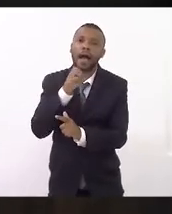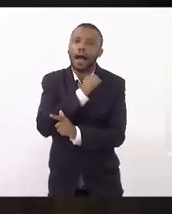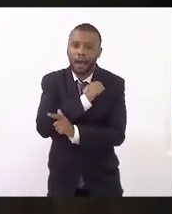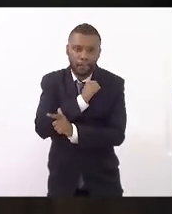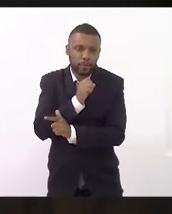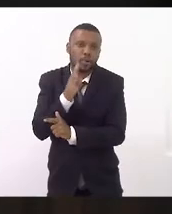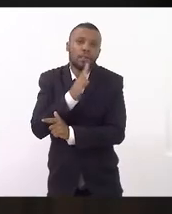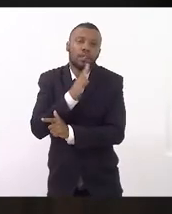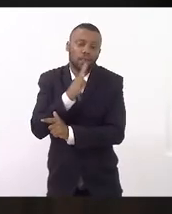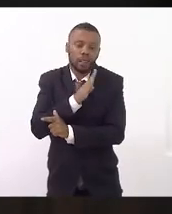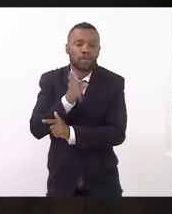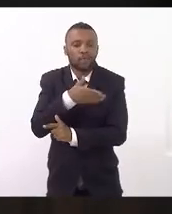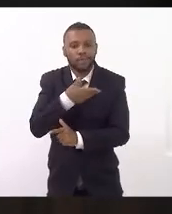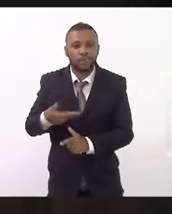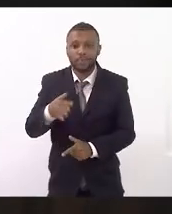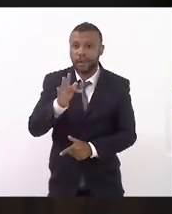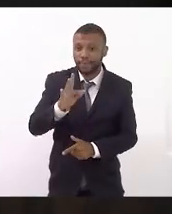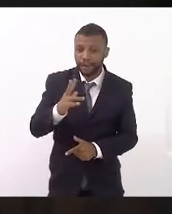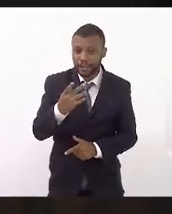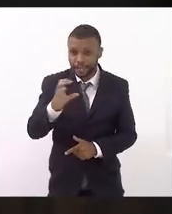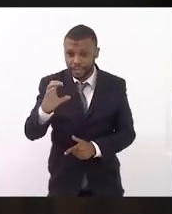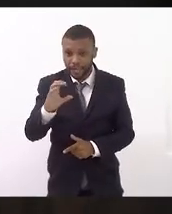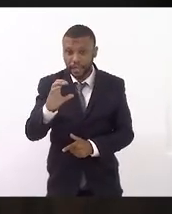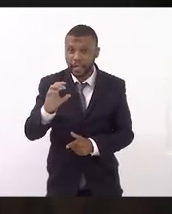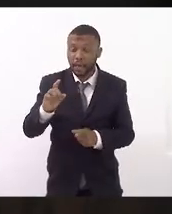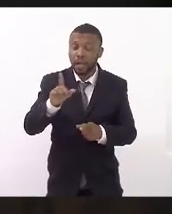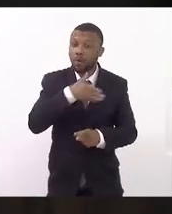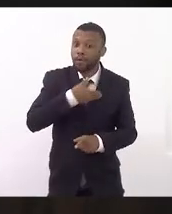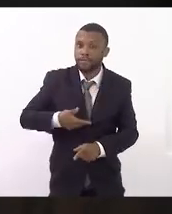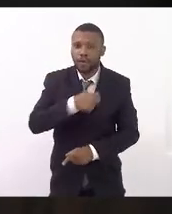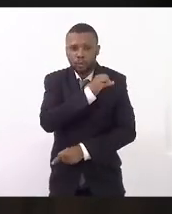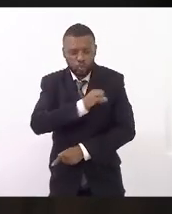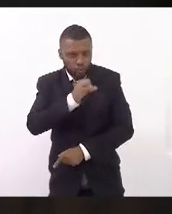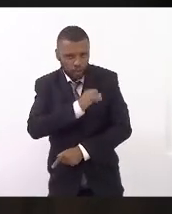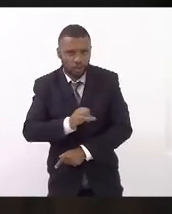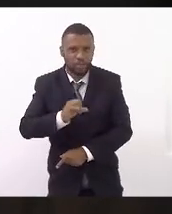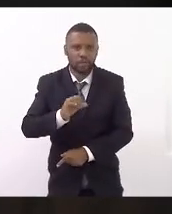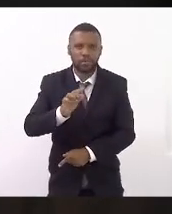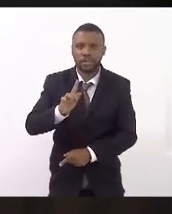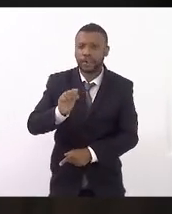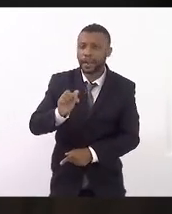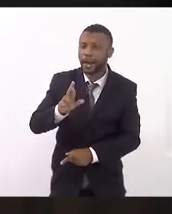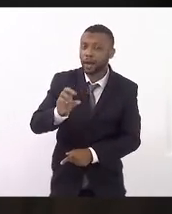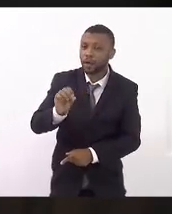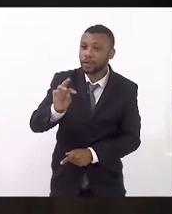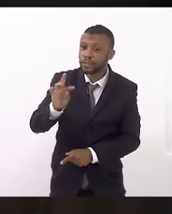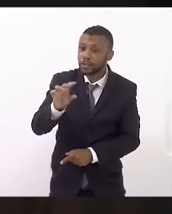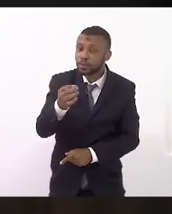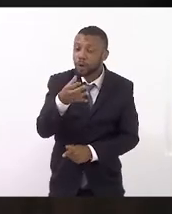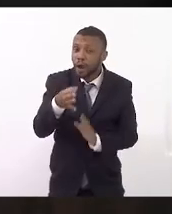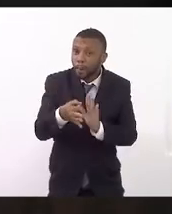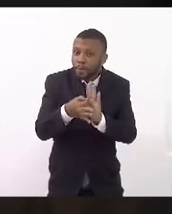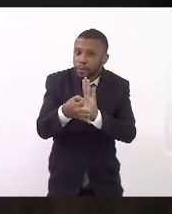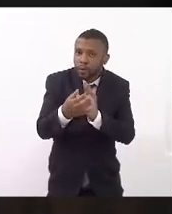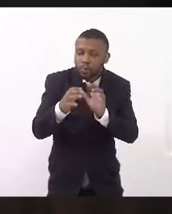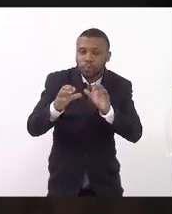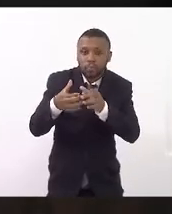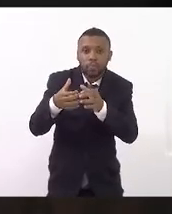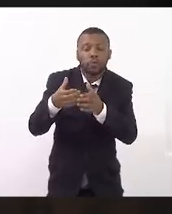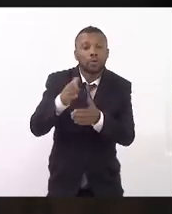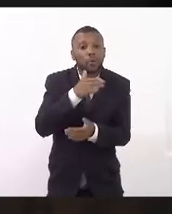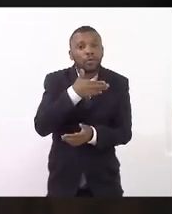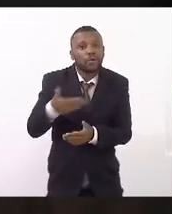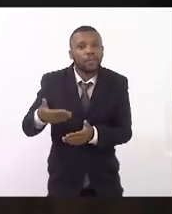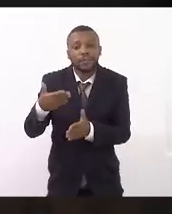negociação com o governo Fernando Henrique e o governo Garotinho, da ocasião. Segundo os técnicos, pode ter sido ali ter o Estado confessado